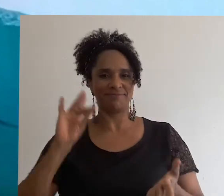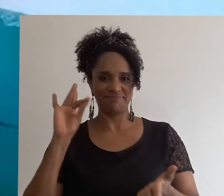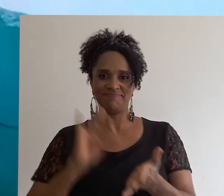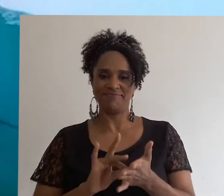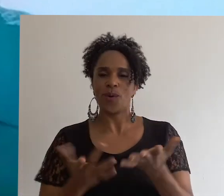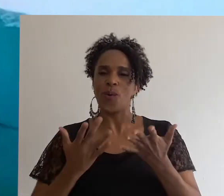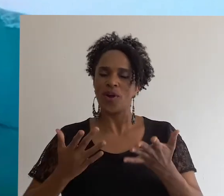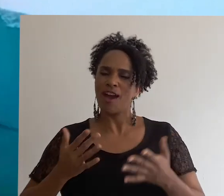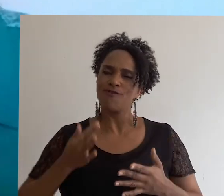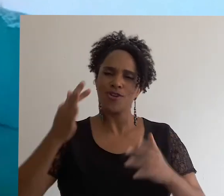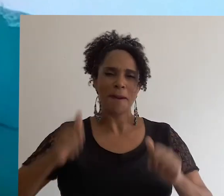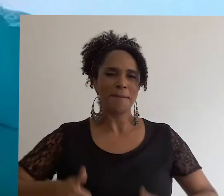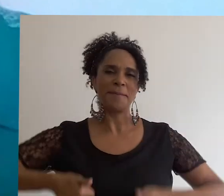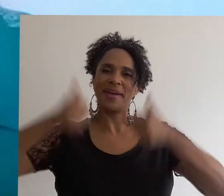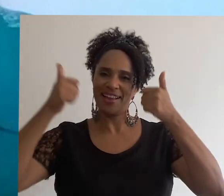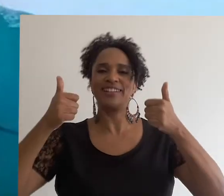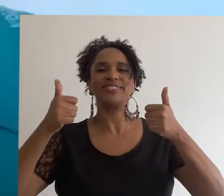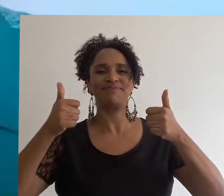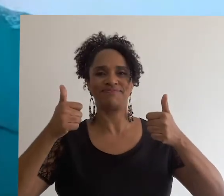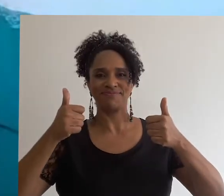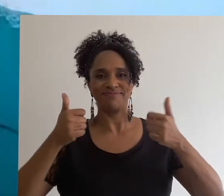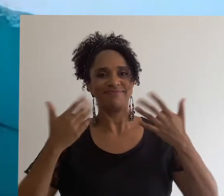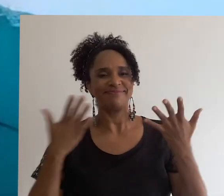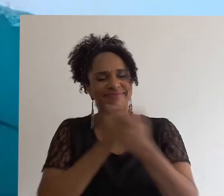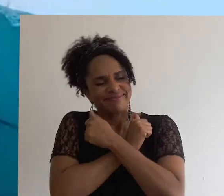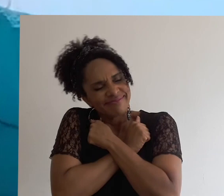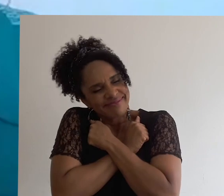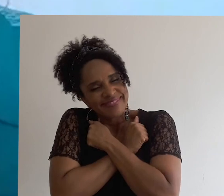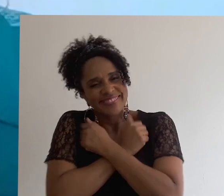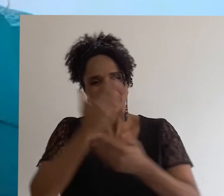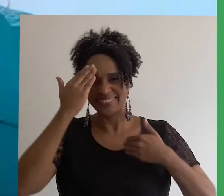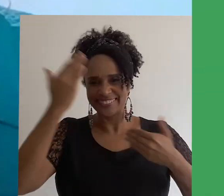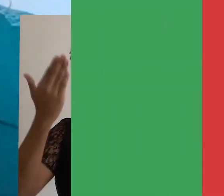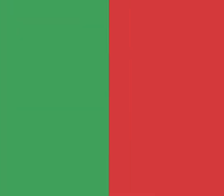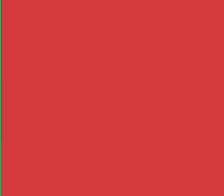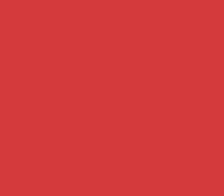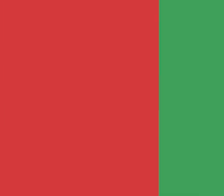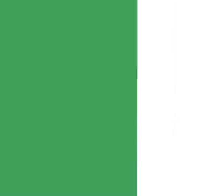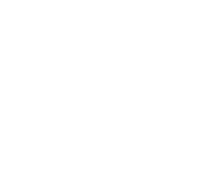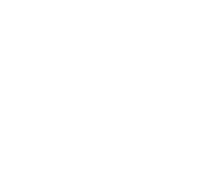perspectiva de ver a vida melhor no futuro, citando Lulu Santos. Um abraço, muito obrigada.